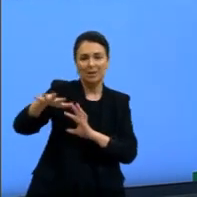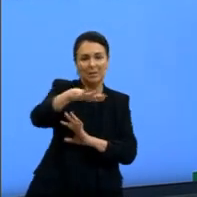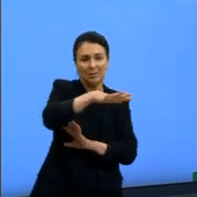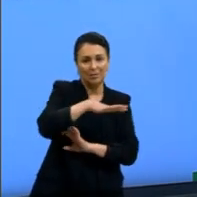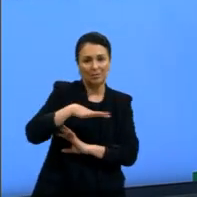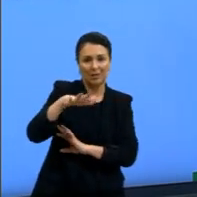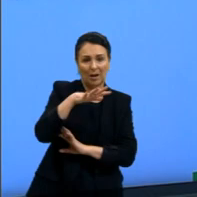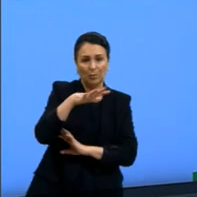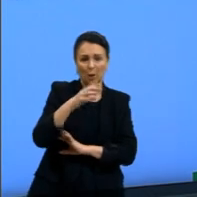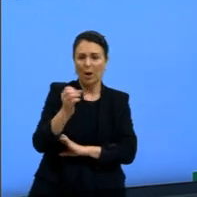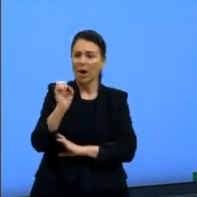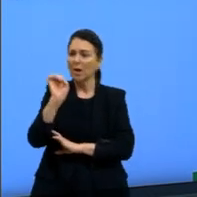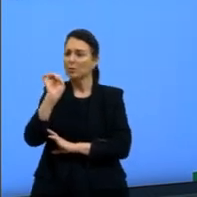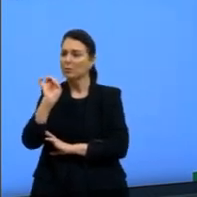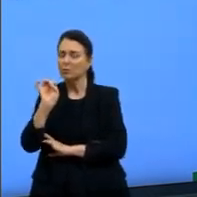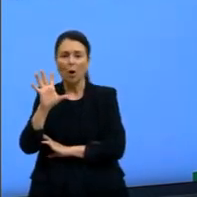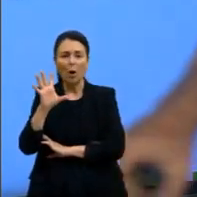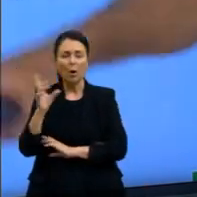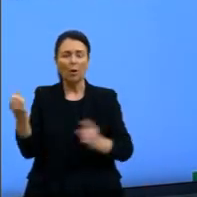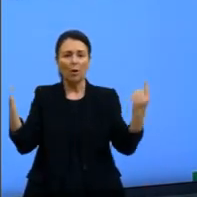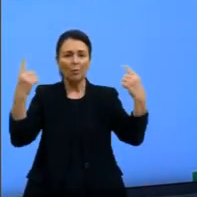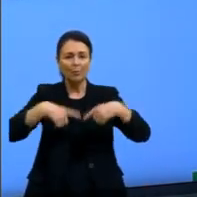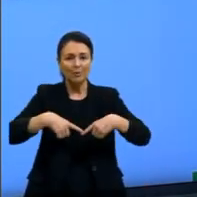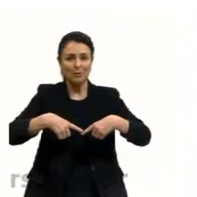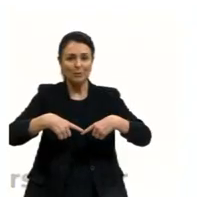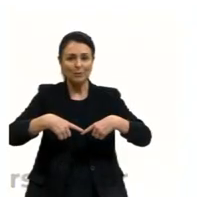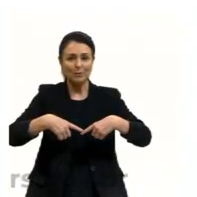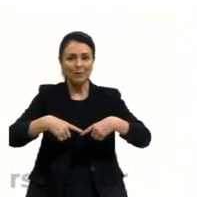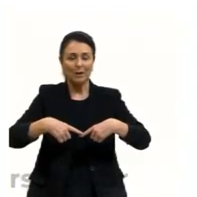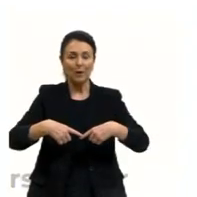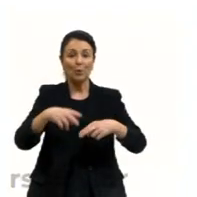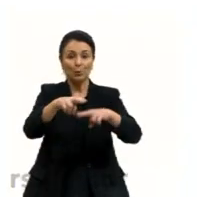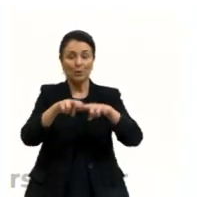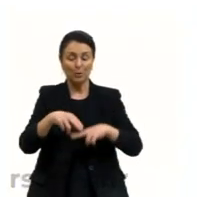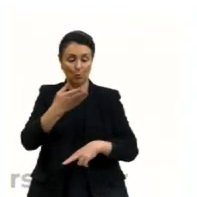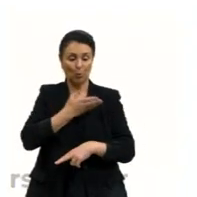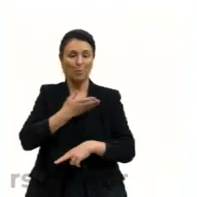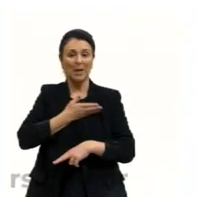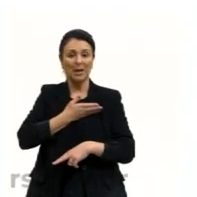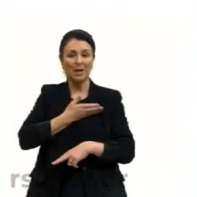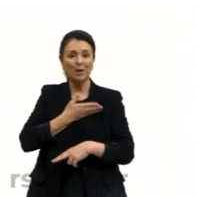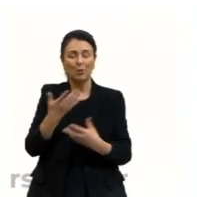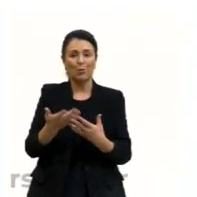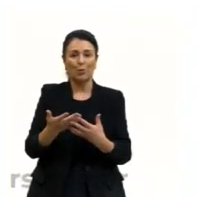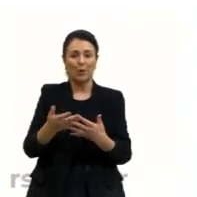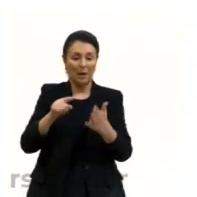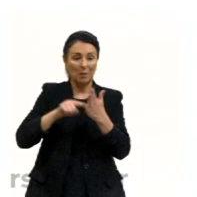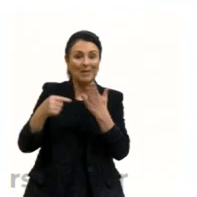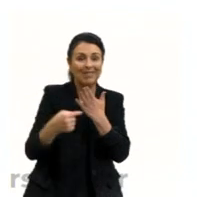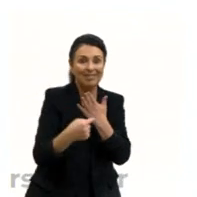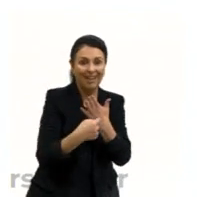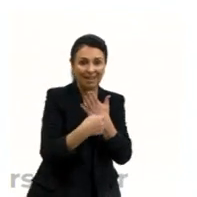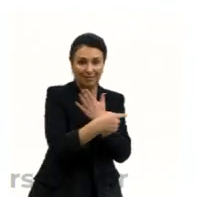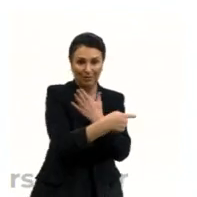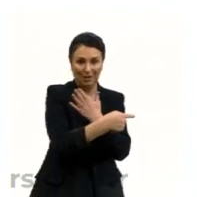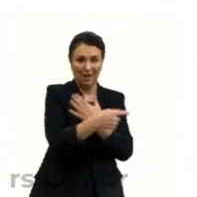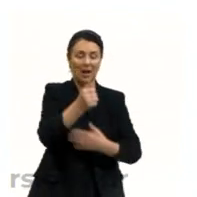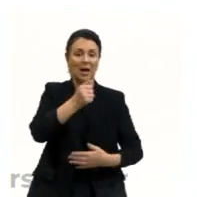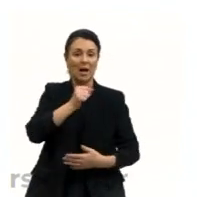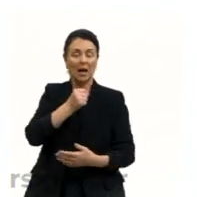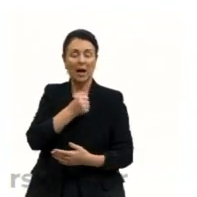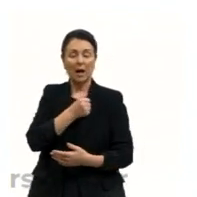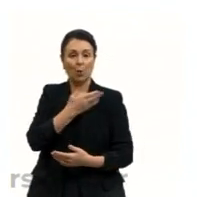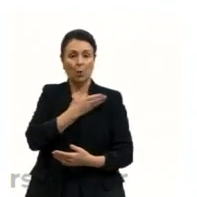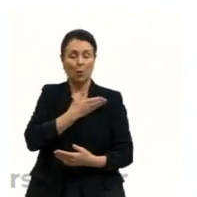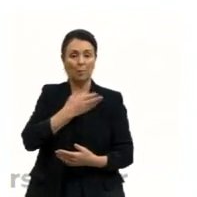que ele menciona a palavra filosofia então a filosofia o amigo do saber é o conhecimento pelo conhecimento a origem da palavra